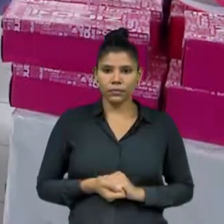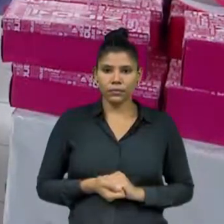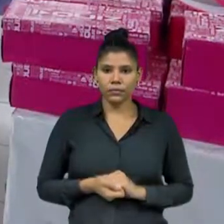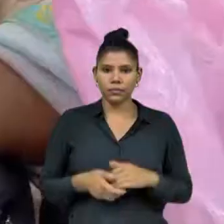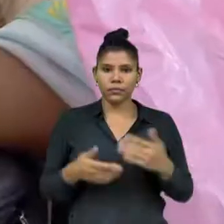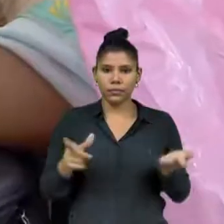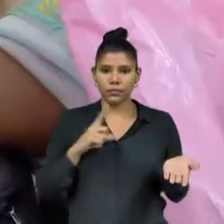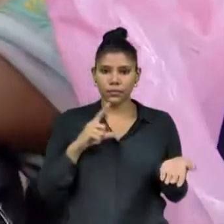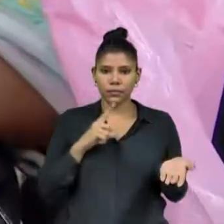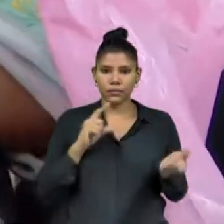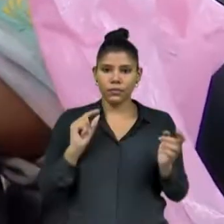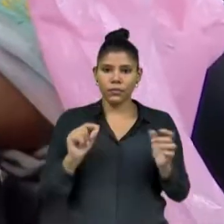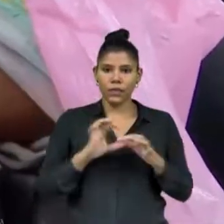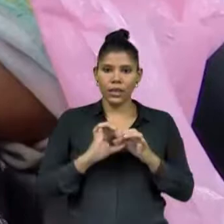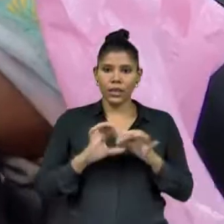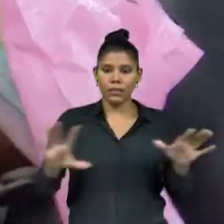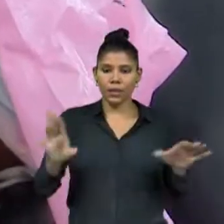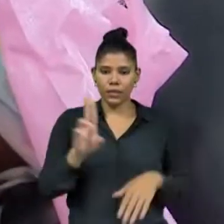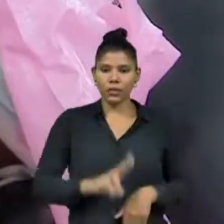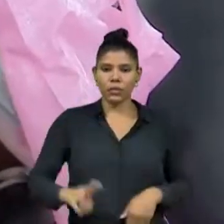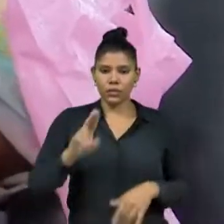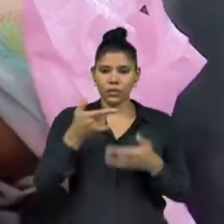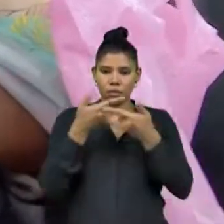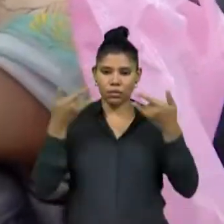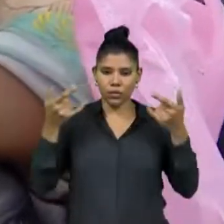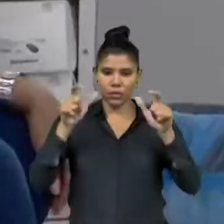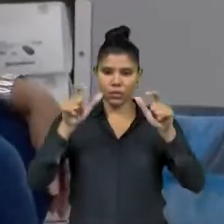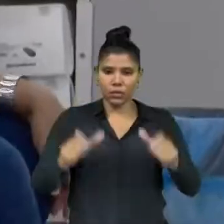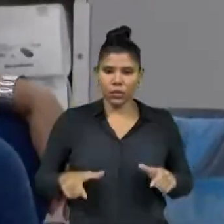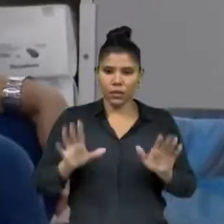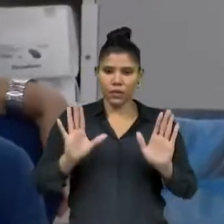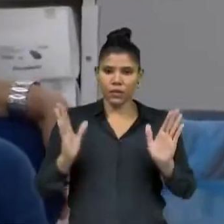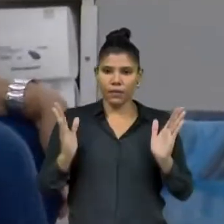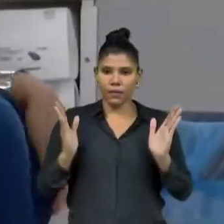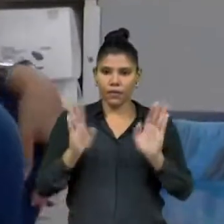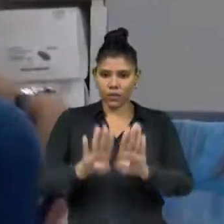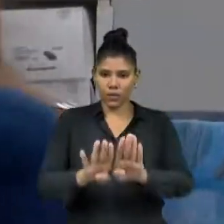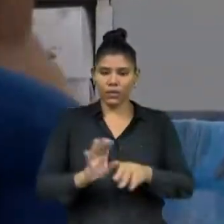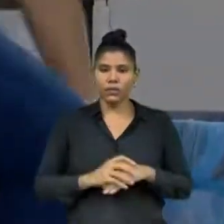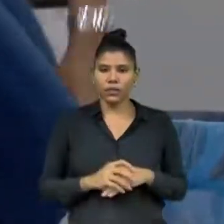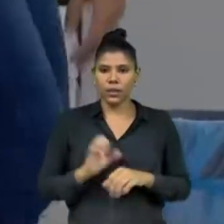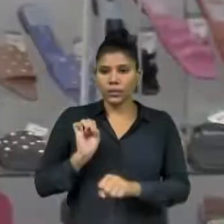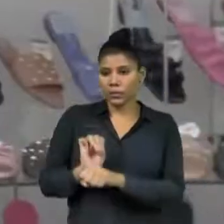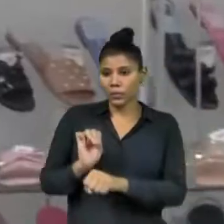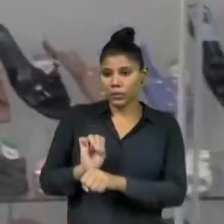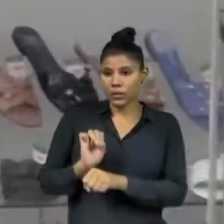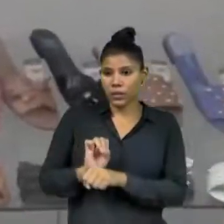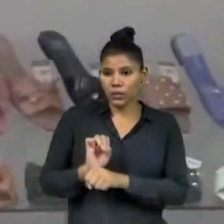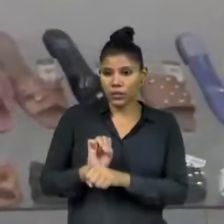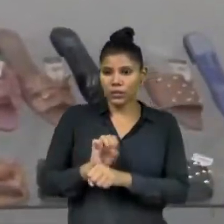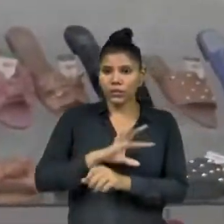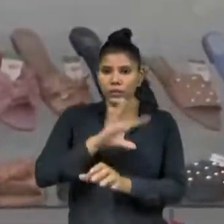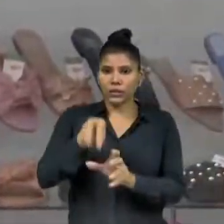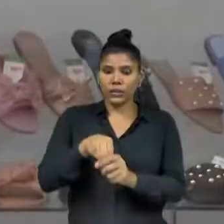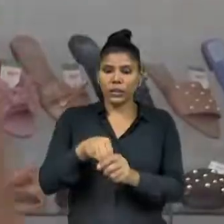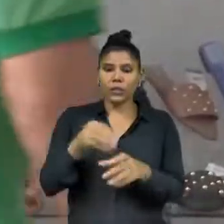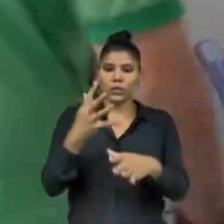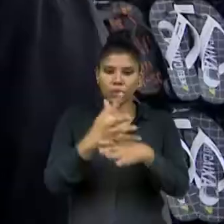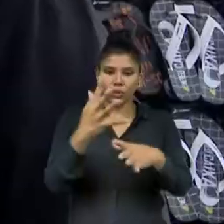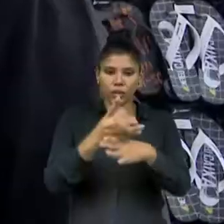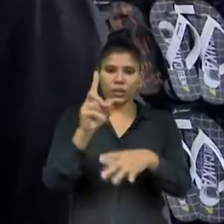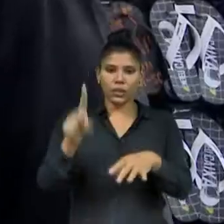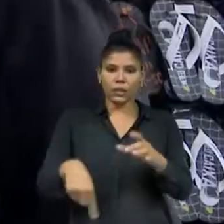a liberação do uso de máscaras em ambientes fechados. A expectativa dos lojistas no centro da cidade é bem